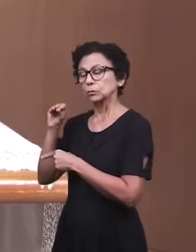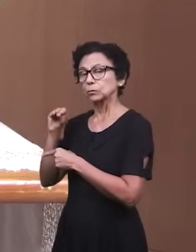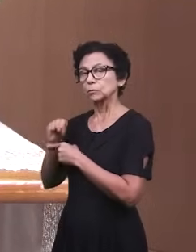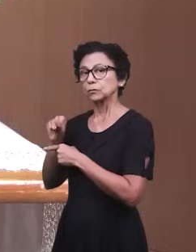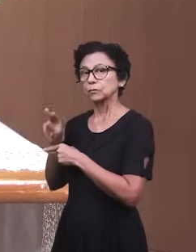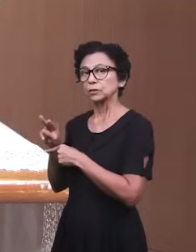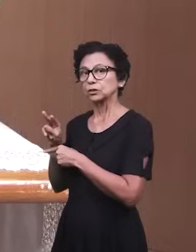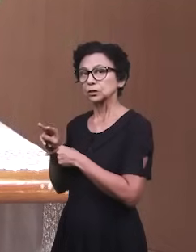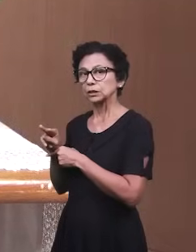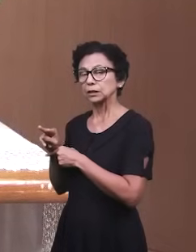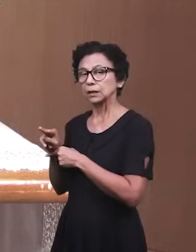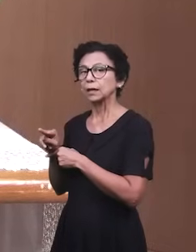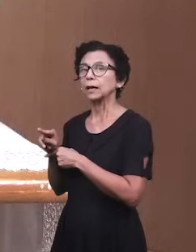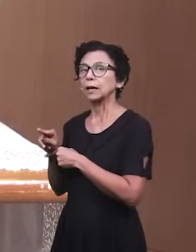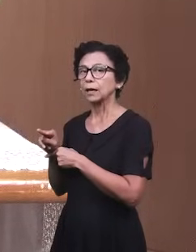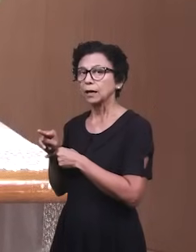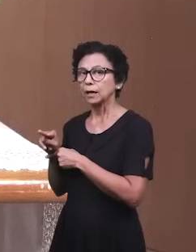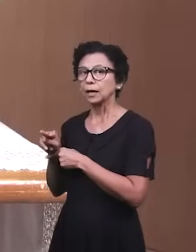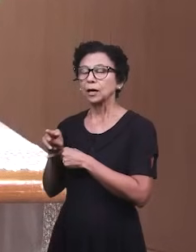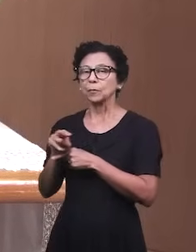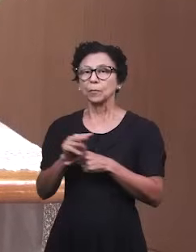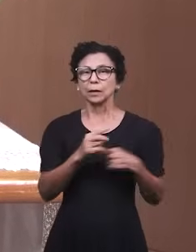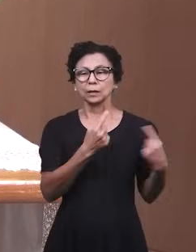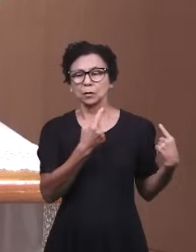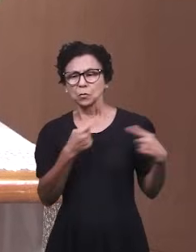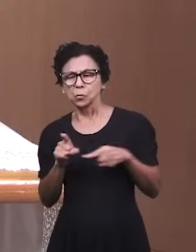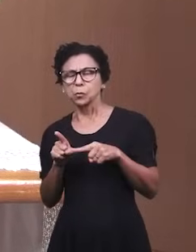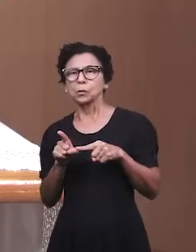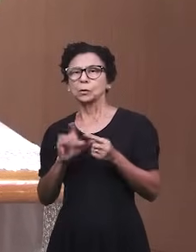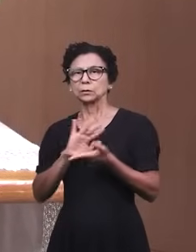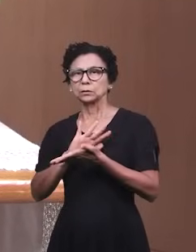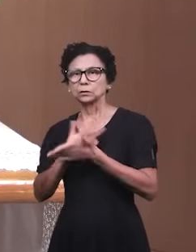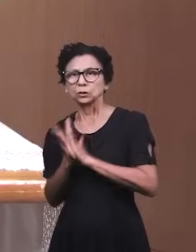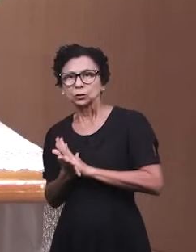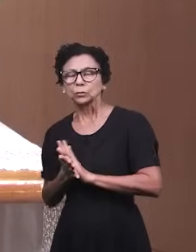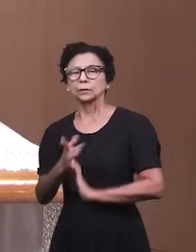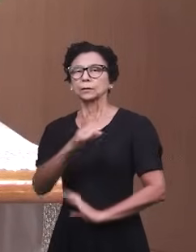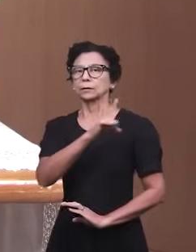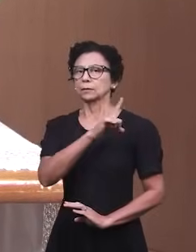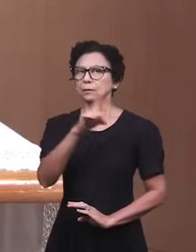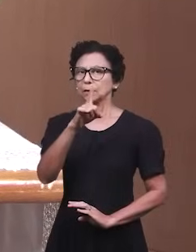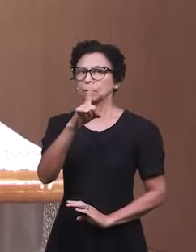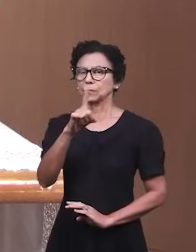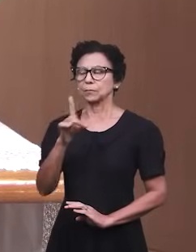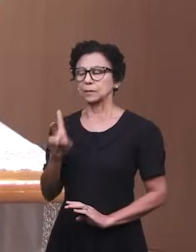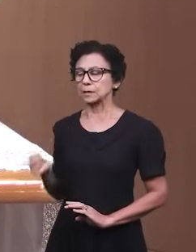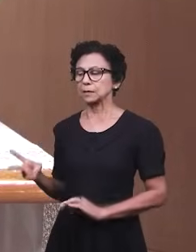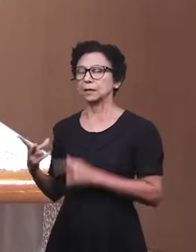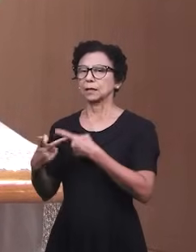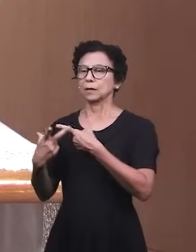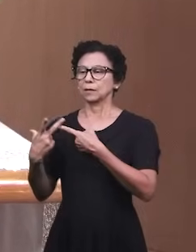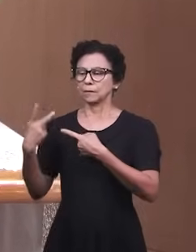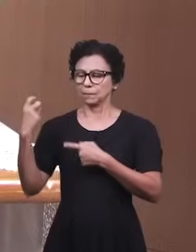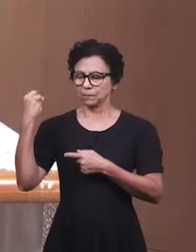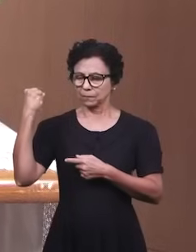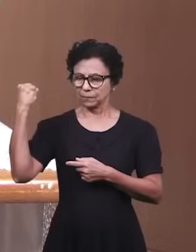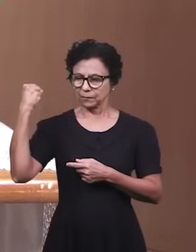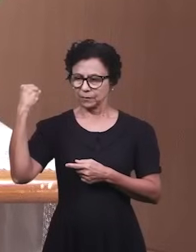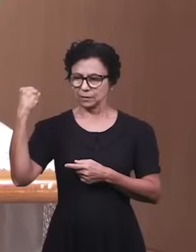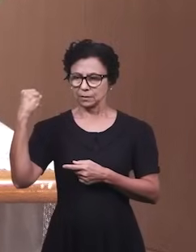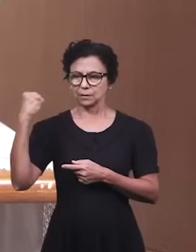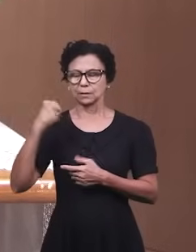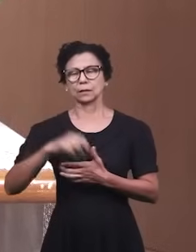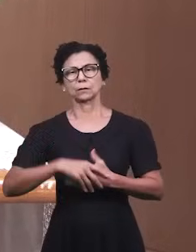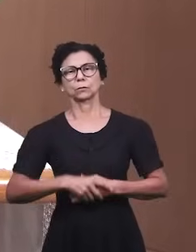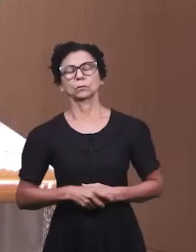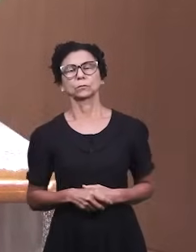ninguém faça dano. A Igreja prossegue vencendo sempre, porque sabe o